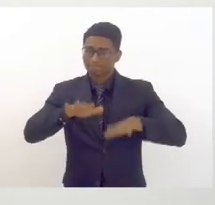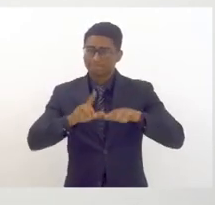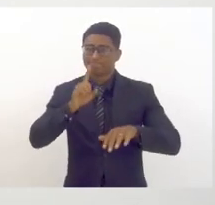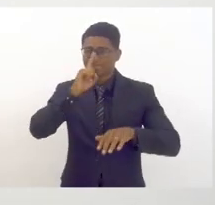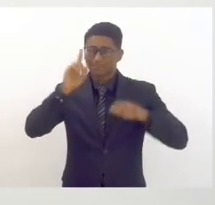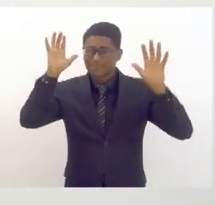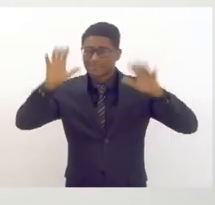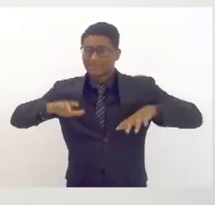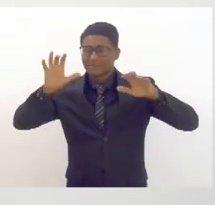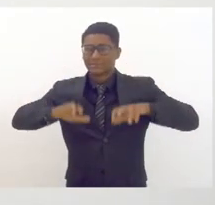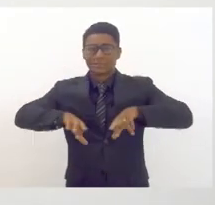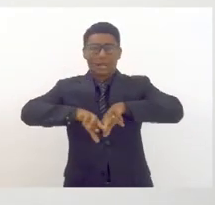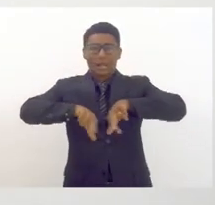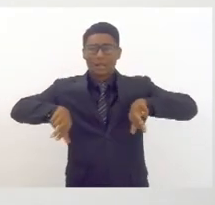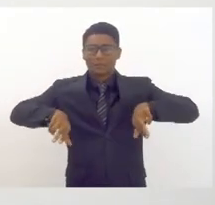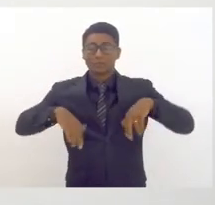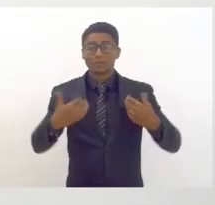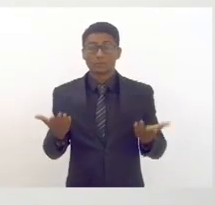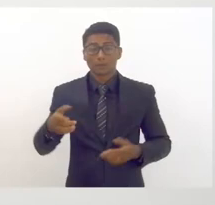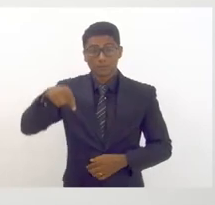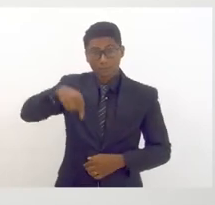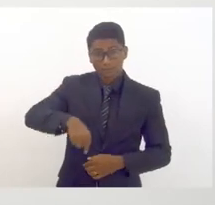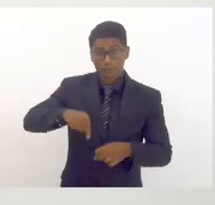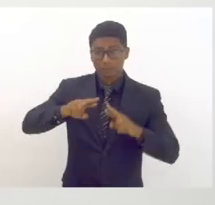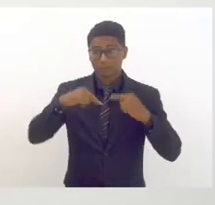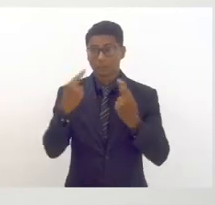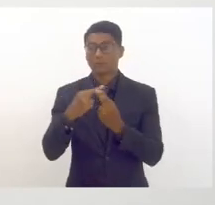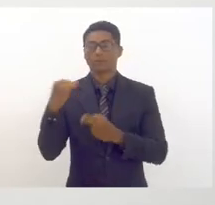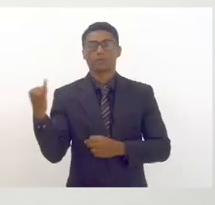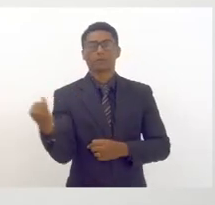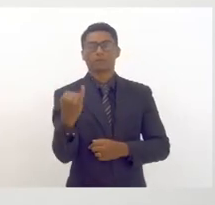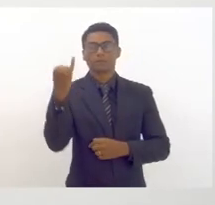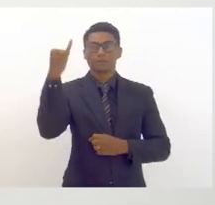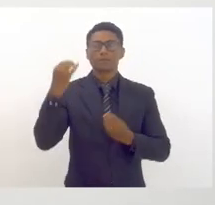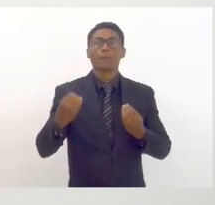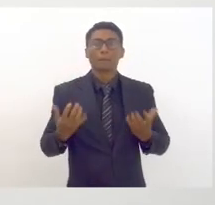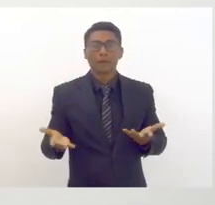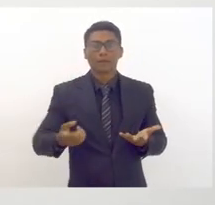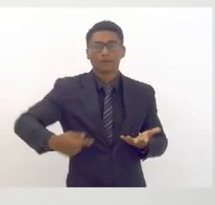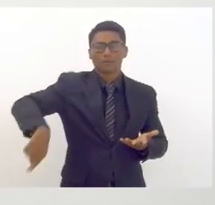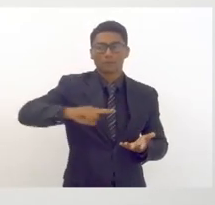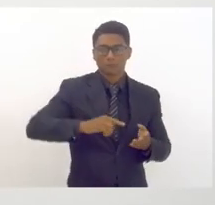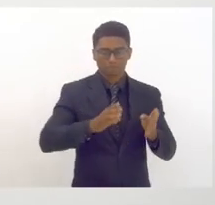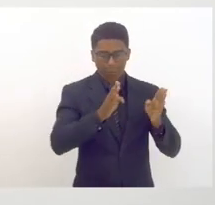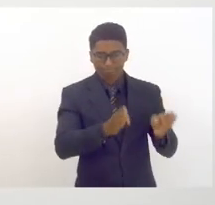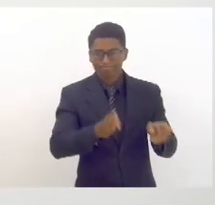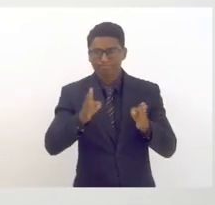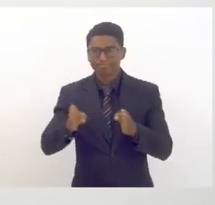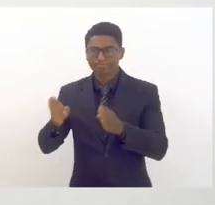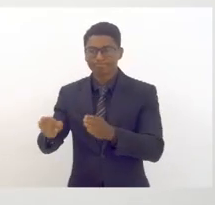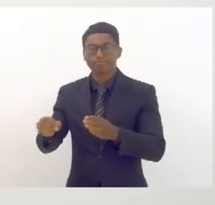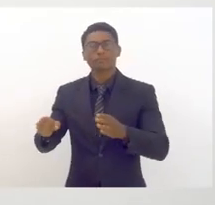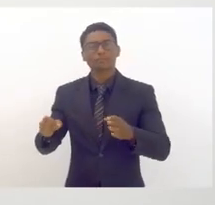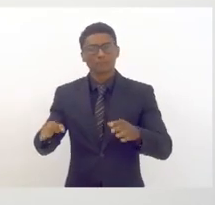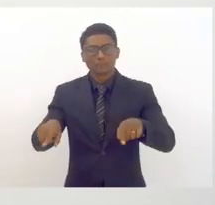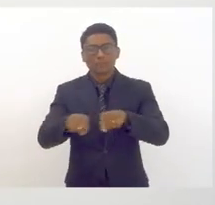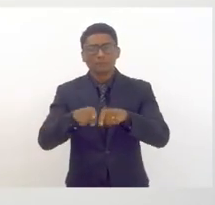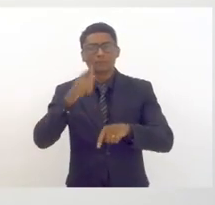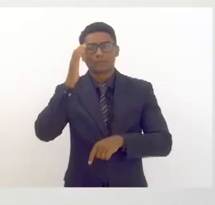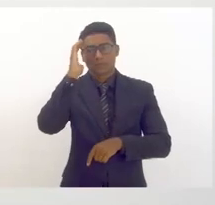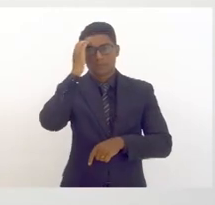essa audiência é muito importante para que hoje nós possamos ter um cronograma e possamos entender e sensibilizar